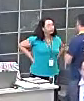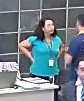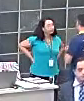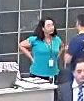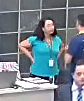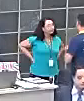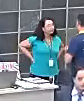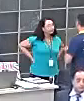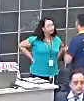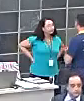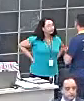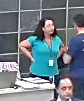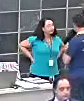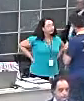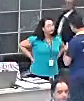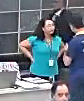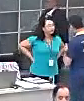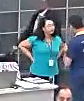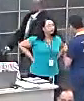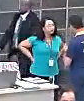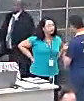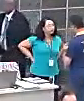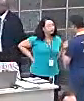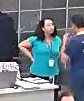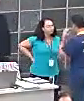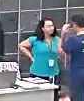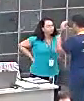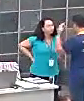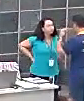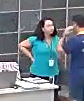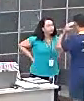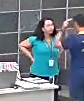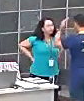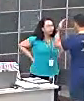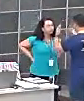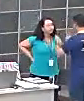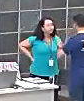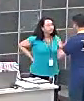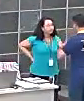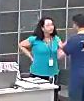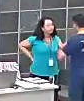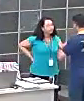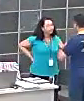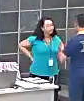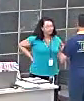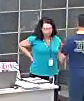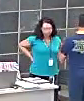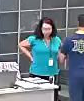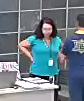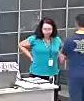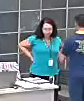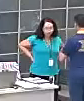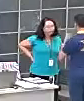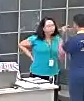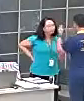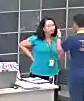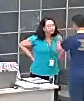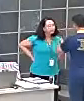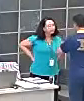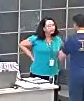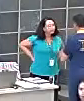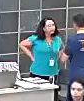Metropolitano se algum de vocês da mesa já pegou o metropolitanos eu não sei o Dr mas nós que